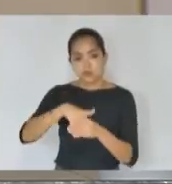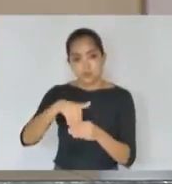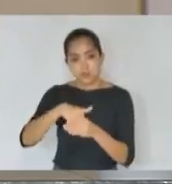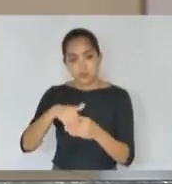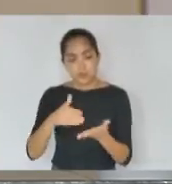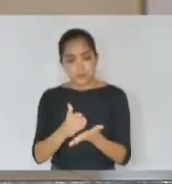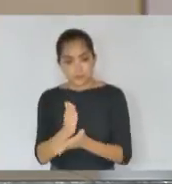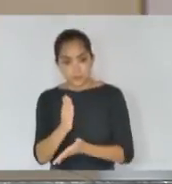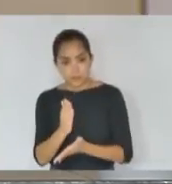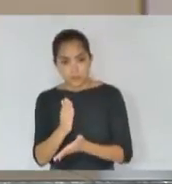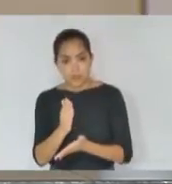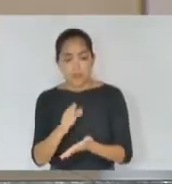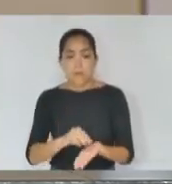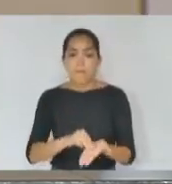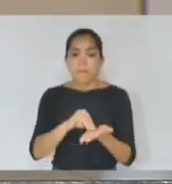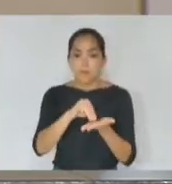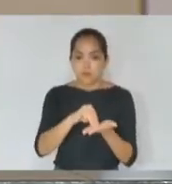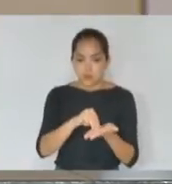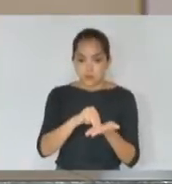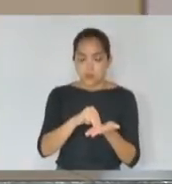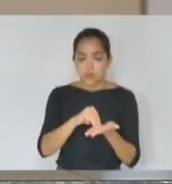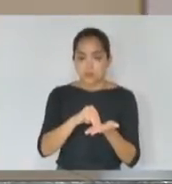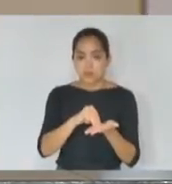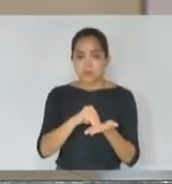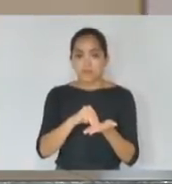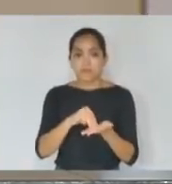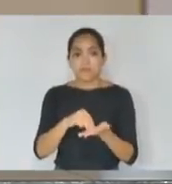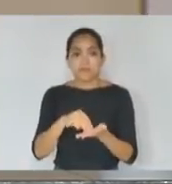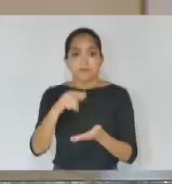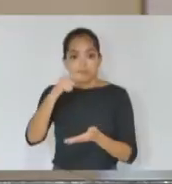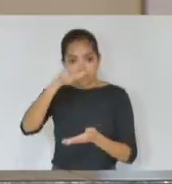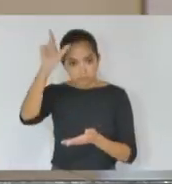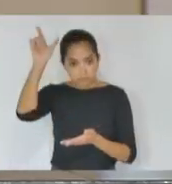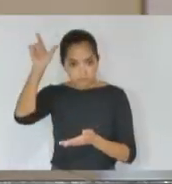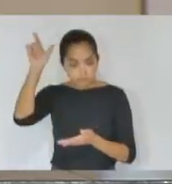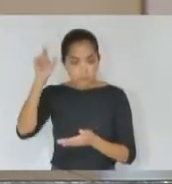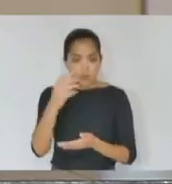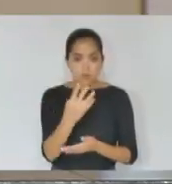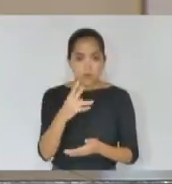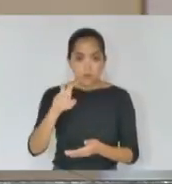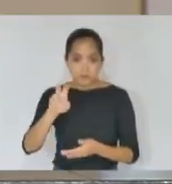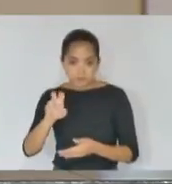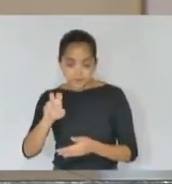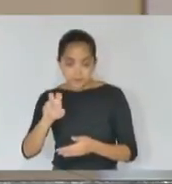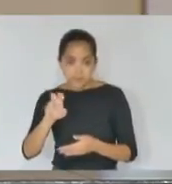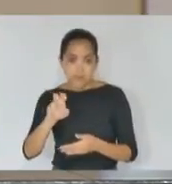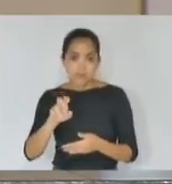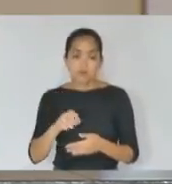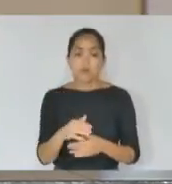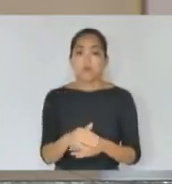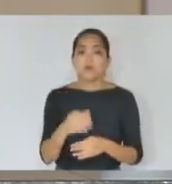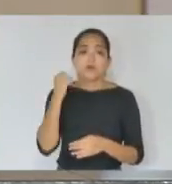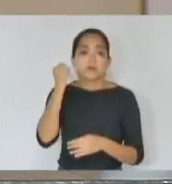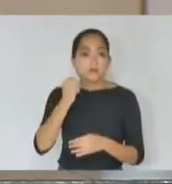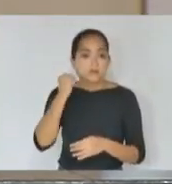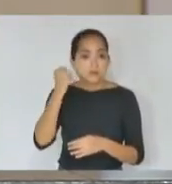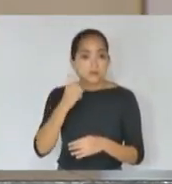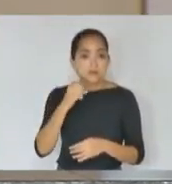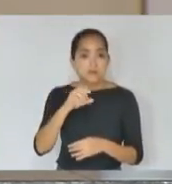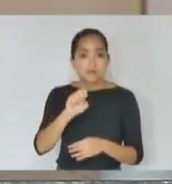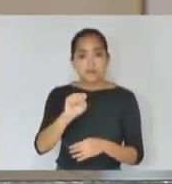aprovado. Moções. Deputado Sargento Lima, moção de número 45, manifesta ao senador licenciado Cid